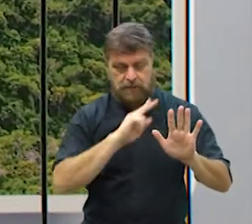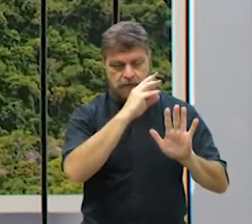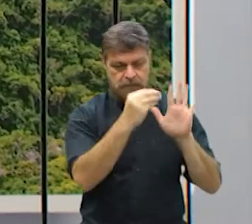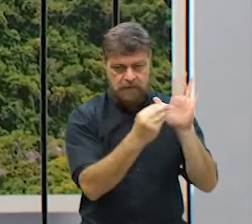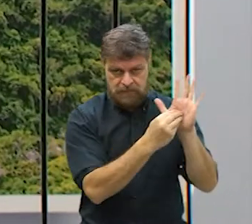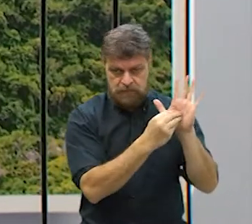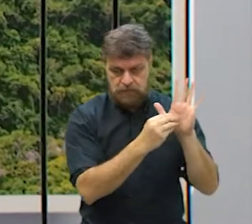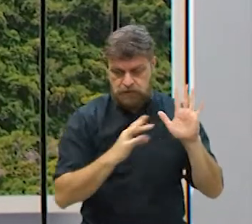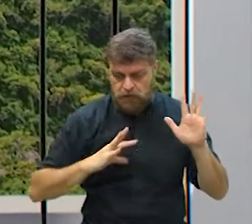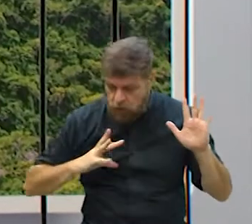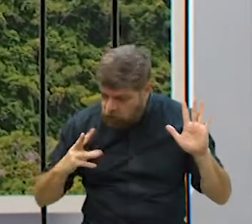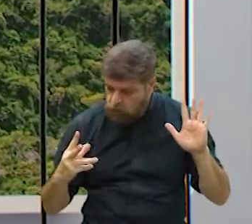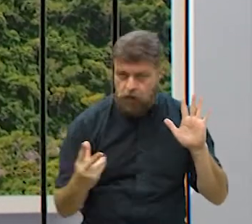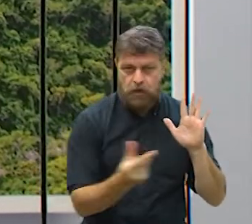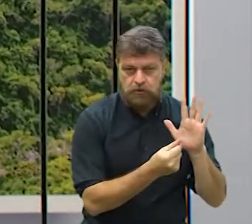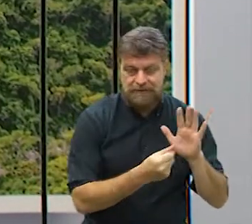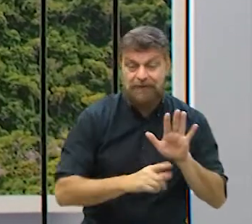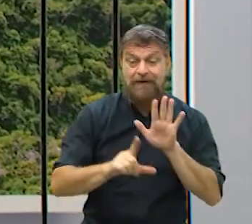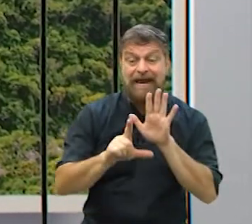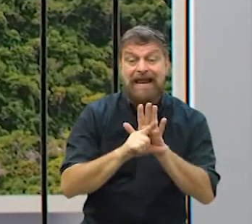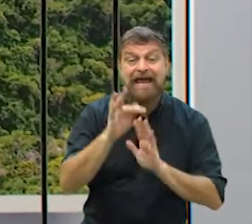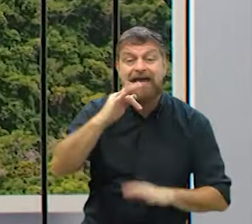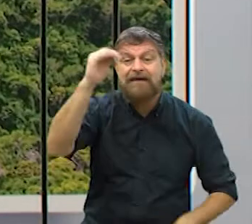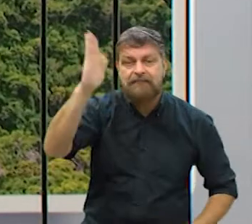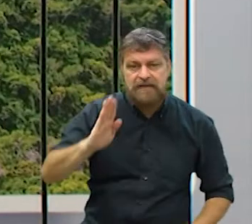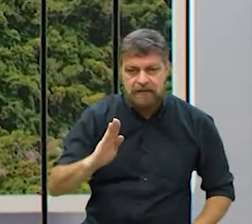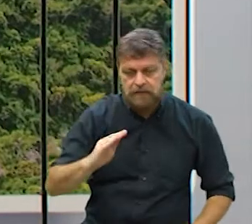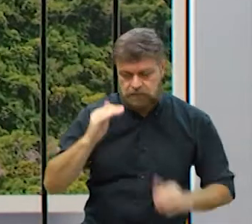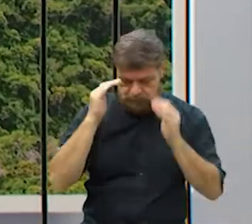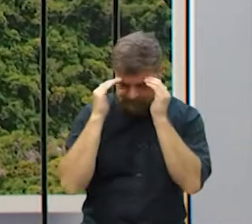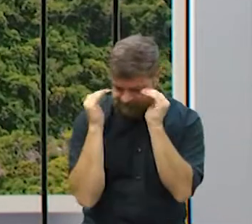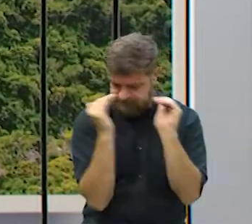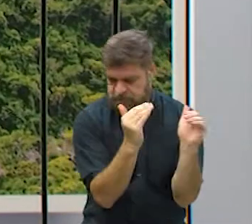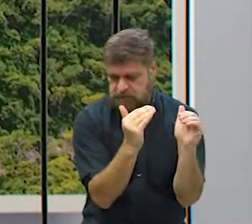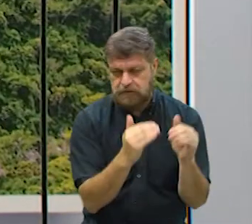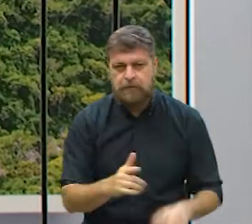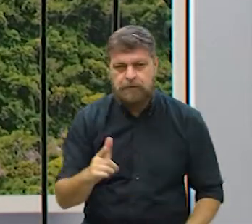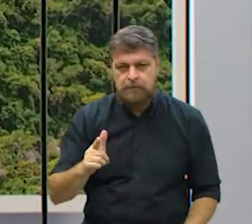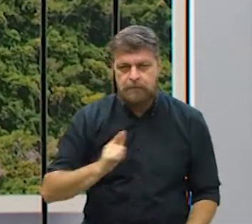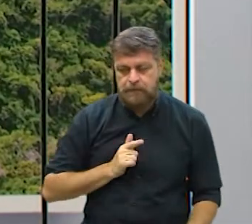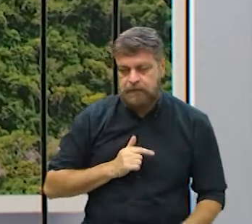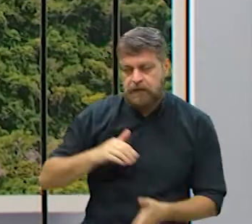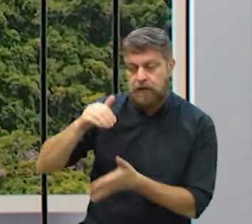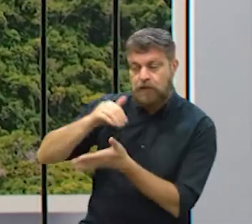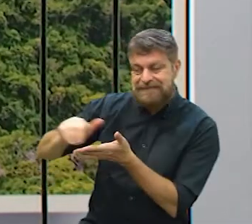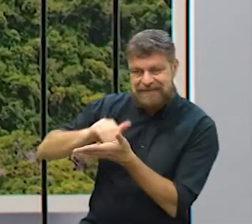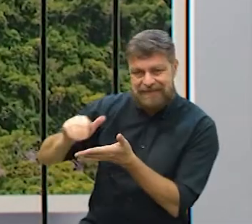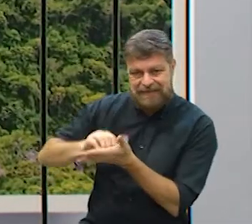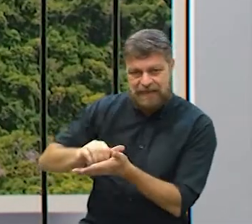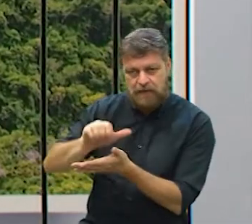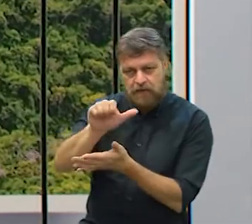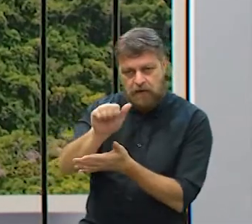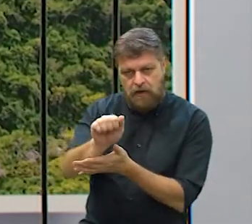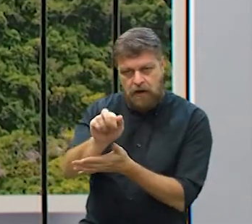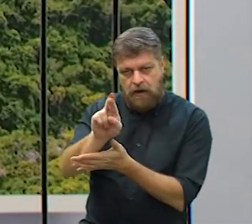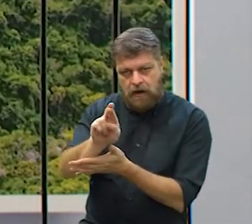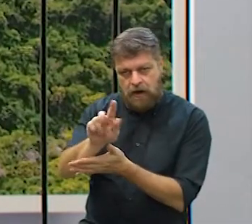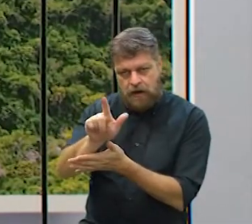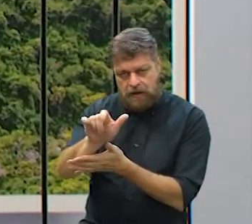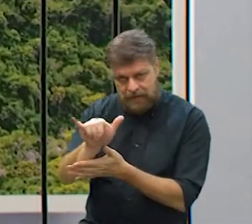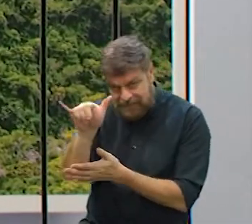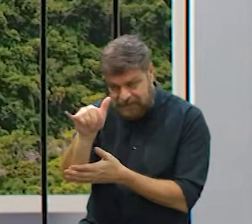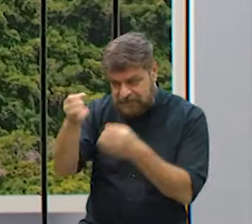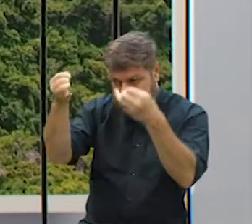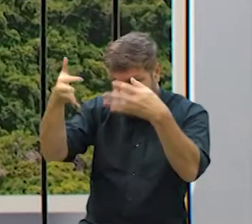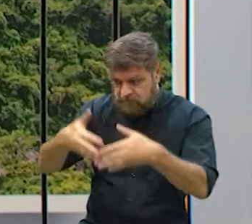que é a lei do meio ambiente, todas as leis são basicamente leis federais, serão cumpridas. Mas, conforme disse o secretário, a Secretaria